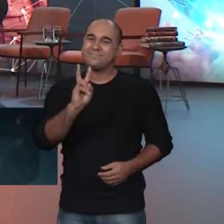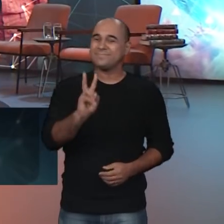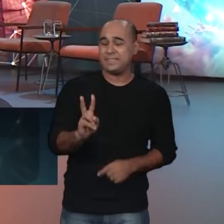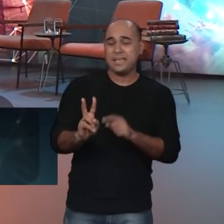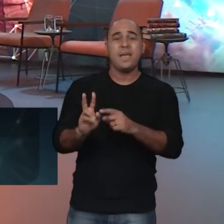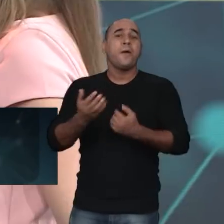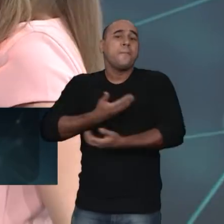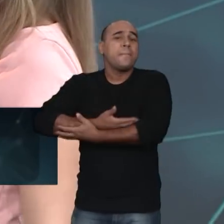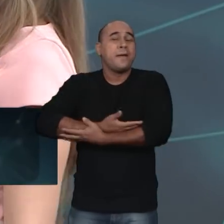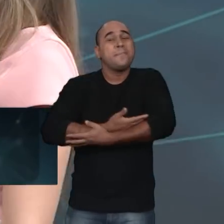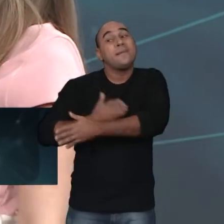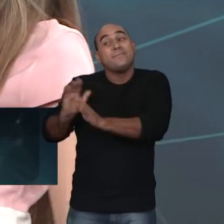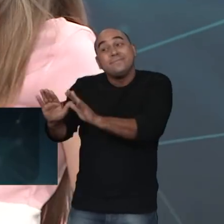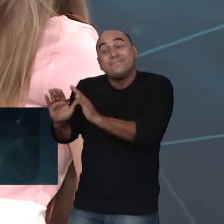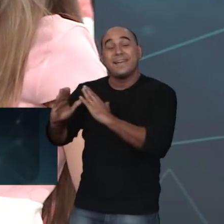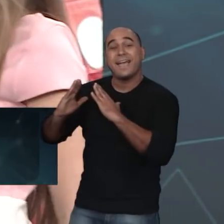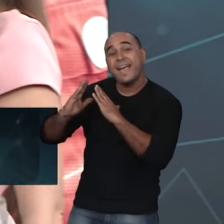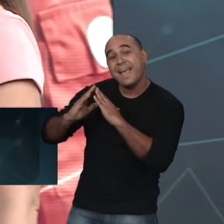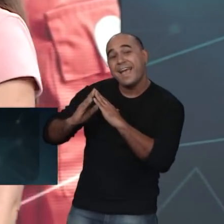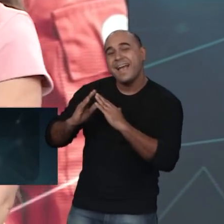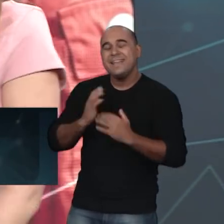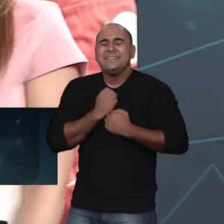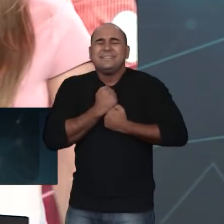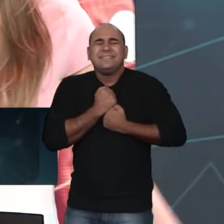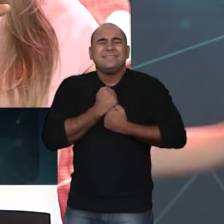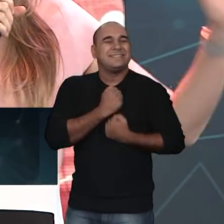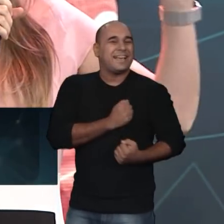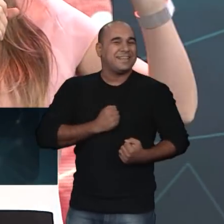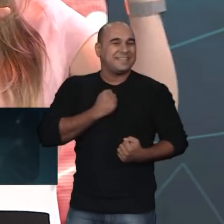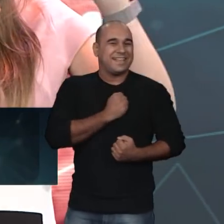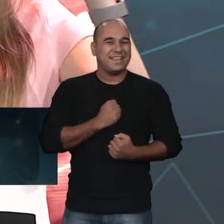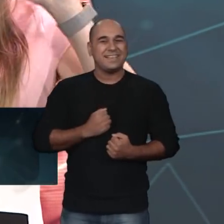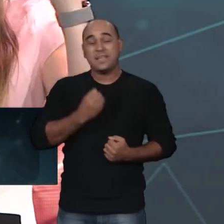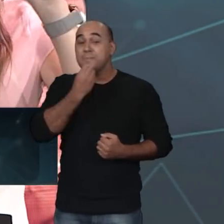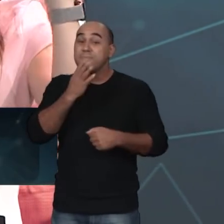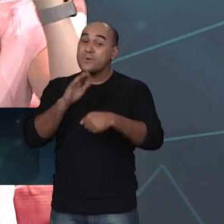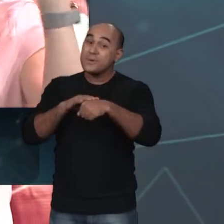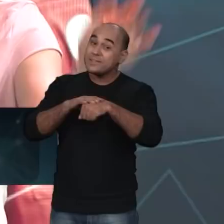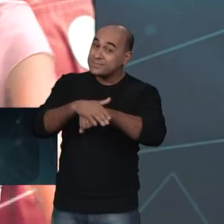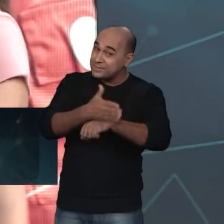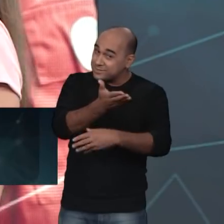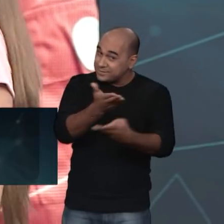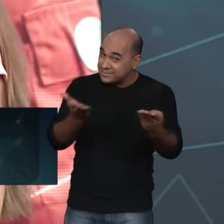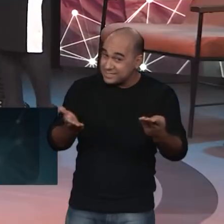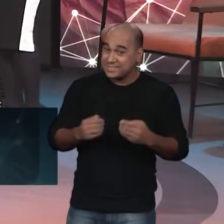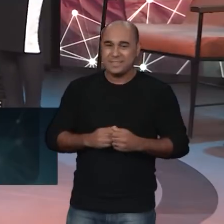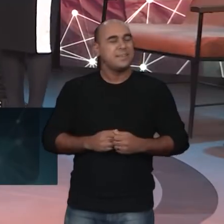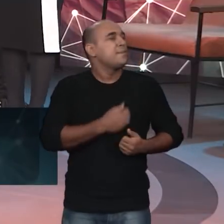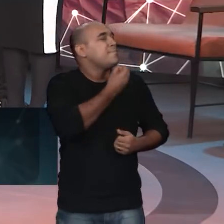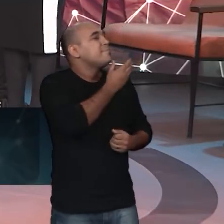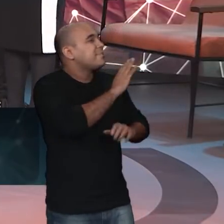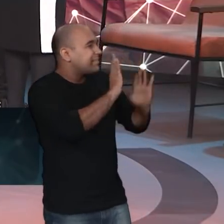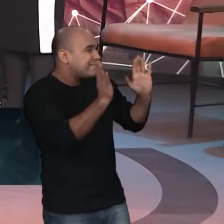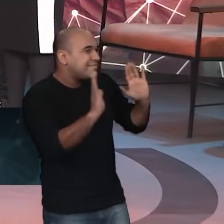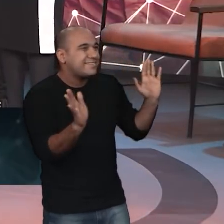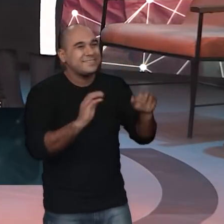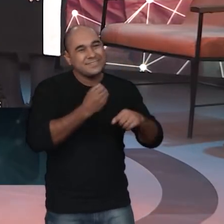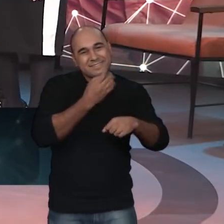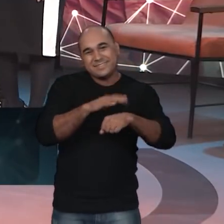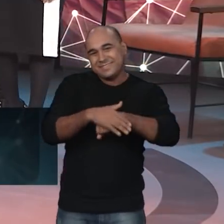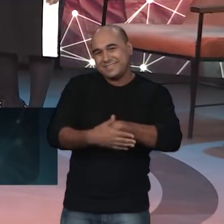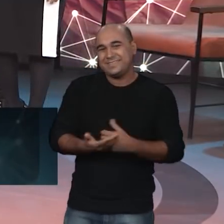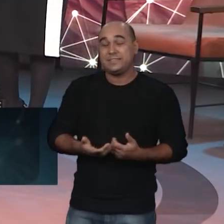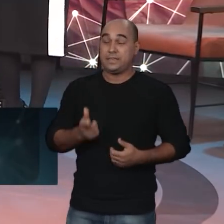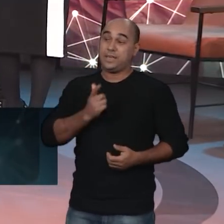coração apertado. Boa noite para vocês. Então, casal, boa noite. Muito bom ter vocês aqui com a gente. Prazer, o bebê, eu com certeza tem